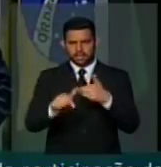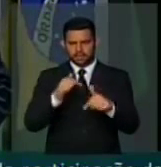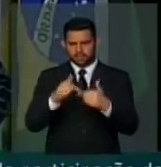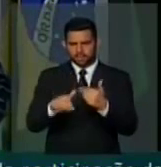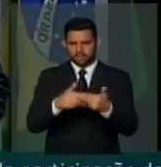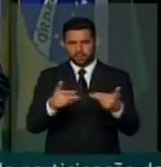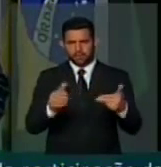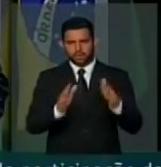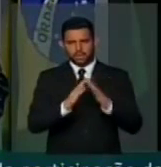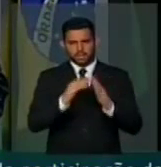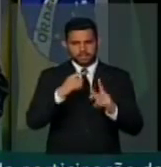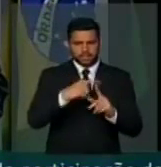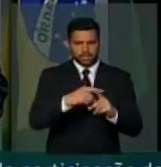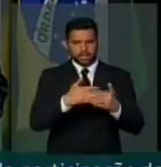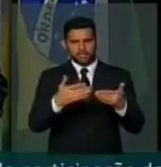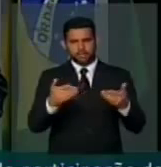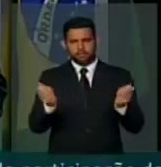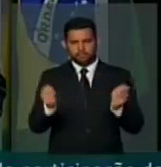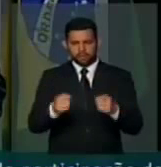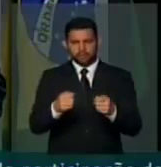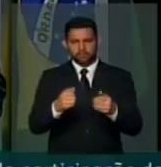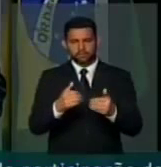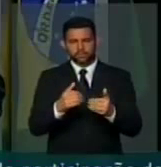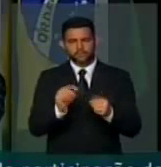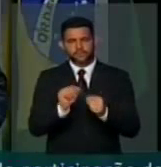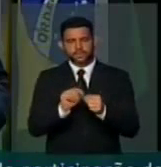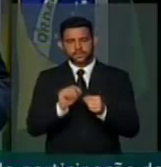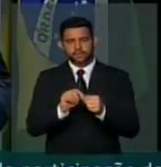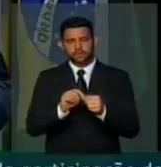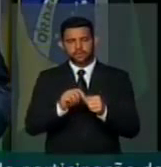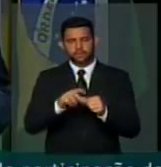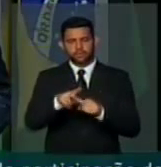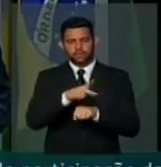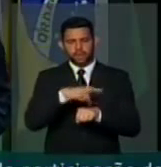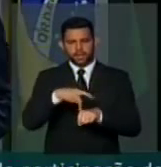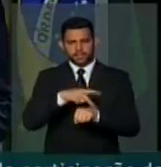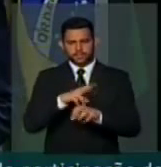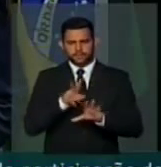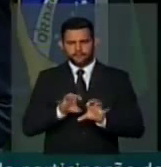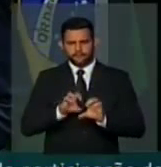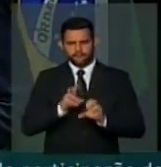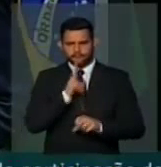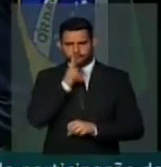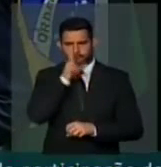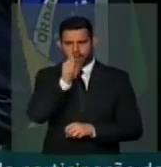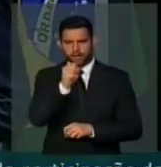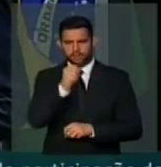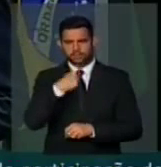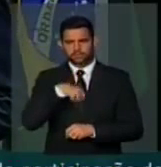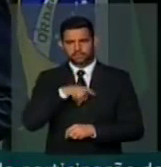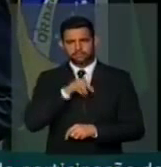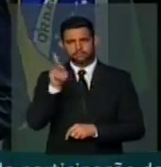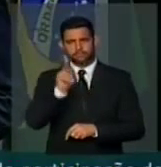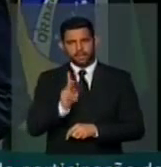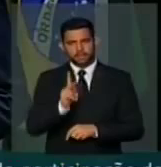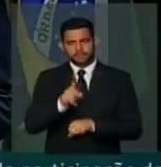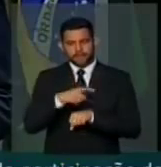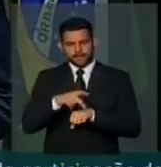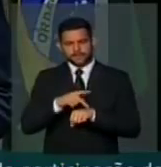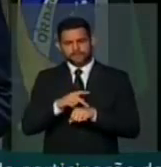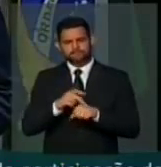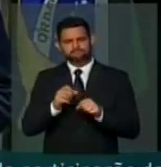trabalhadores, as igrejas, podemos construir uma nação forte, uma nação próspera. O